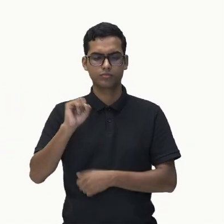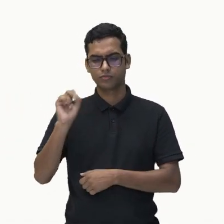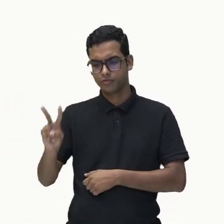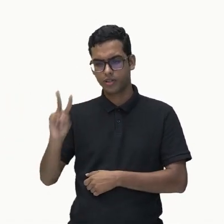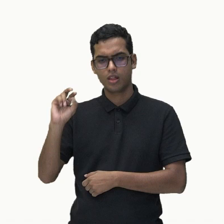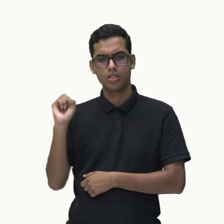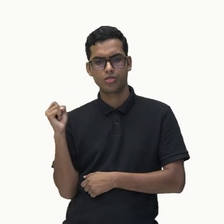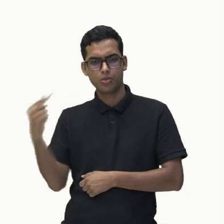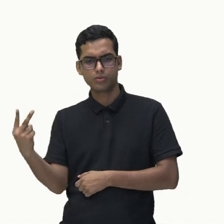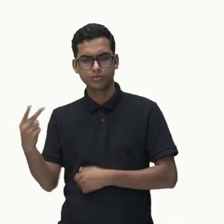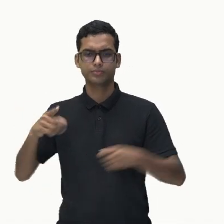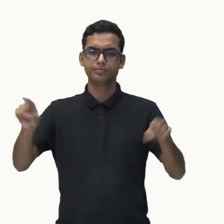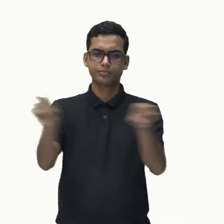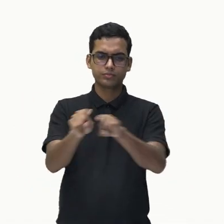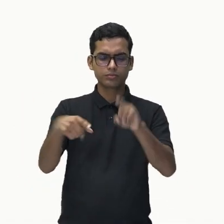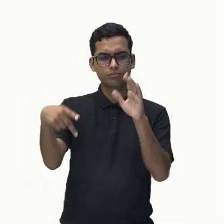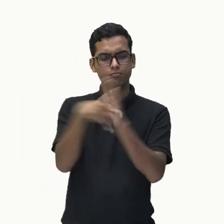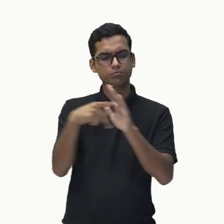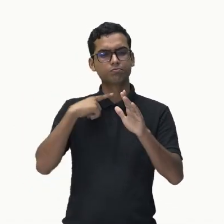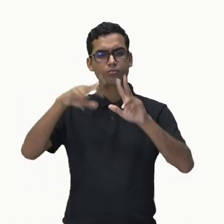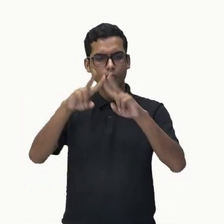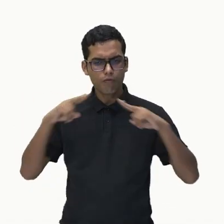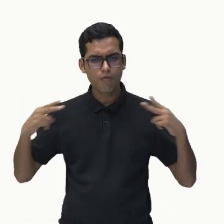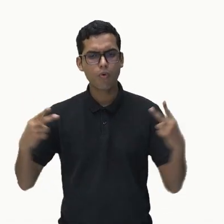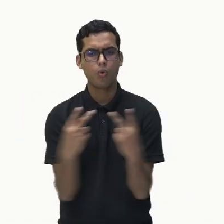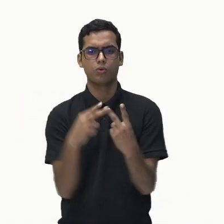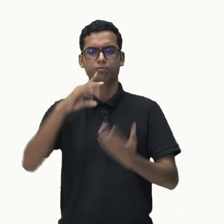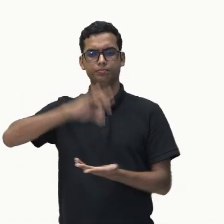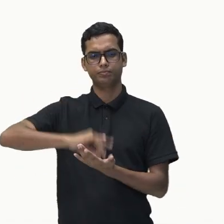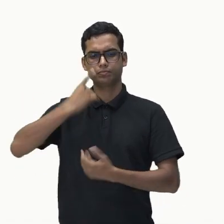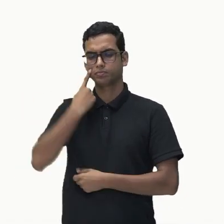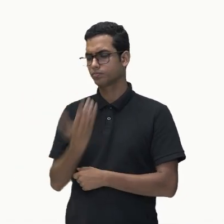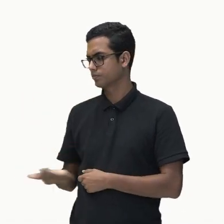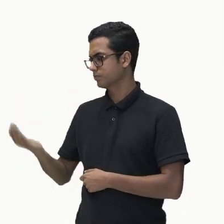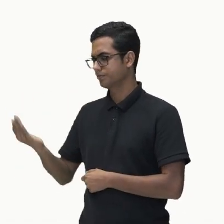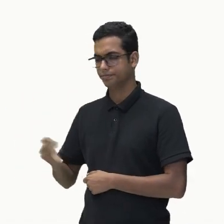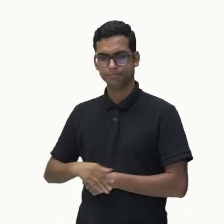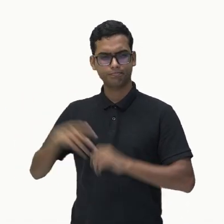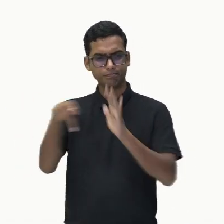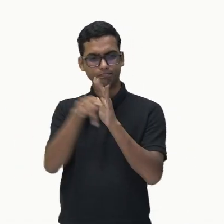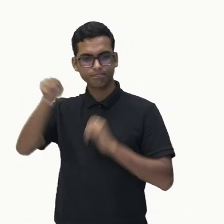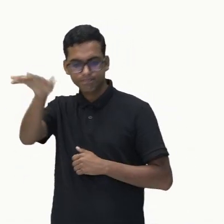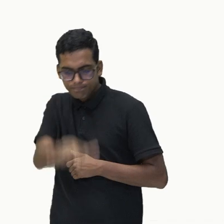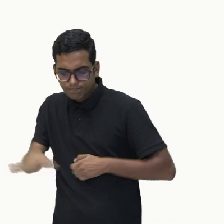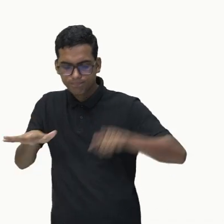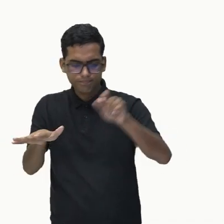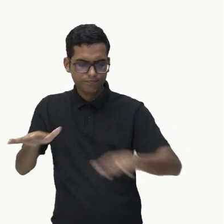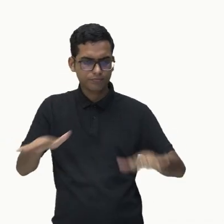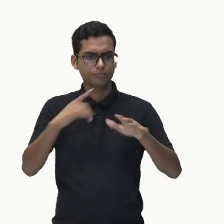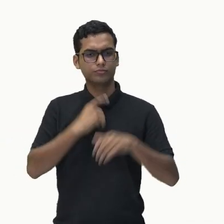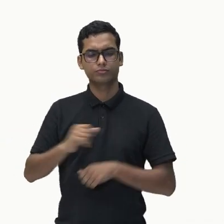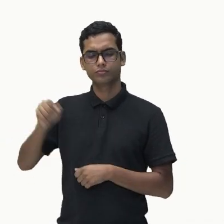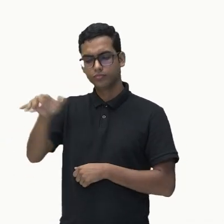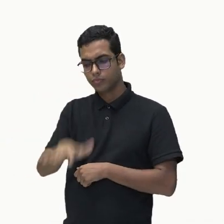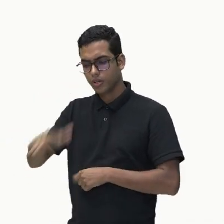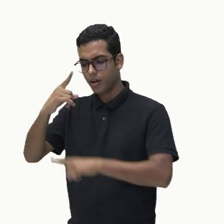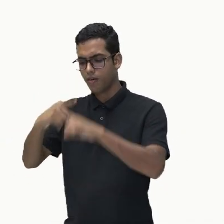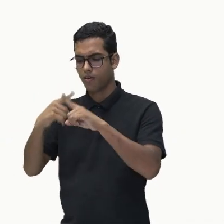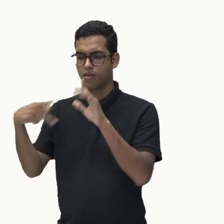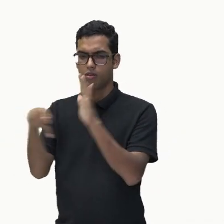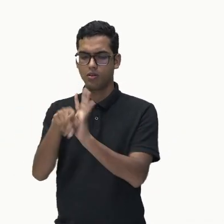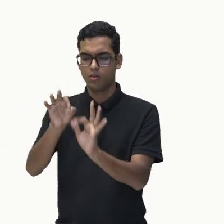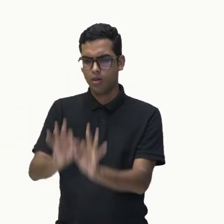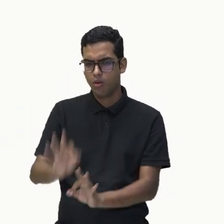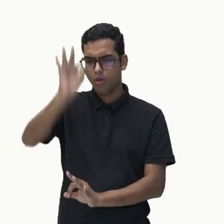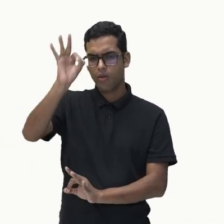volume nesse caso, volume é área vezes a altura, nesse caso aqui,